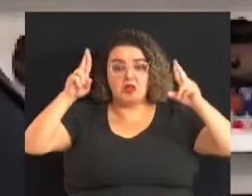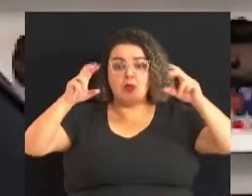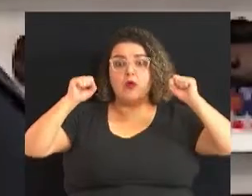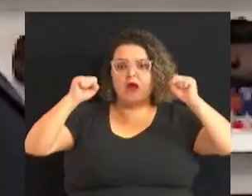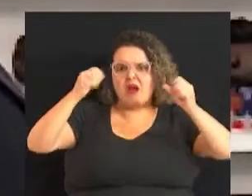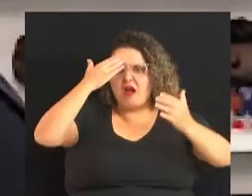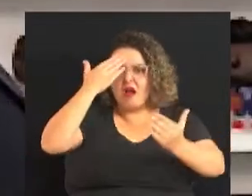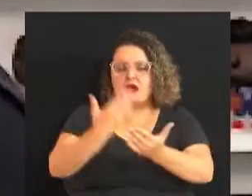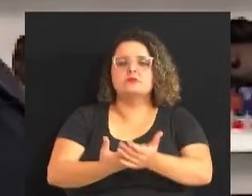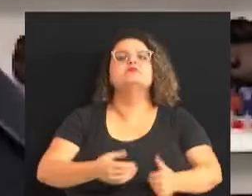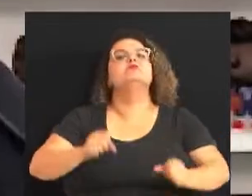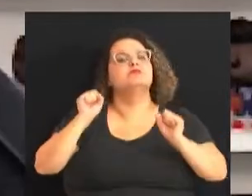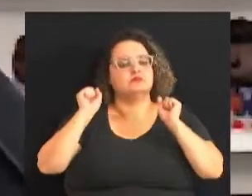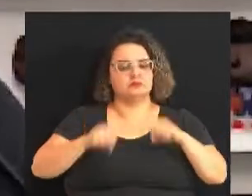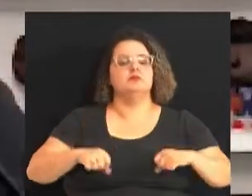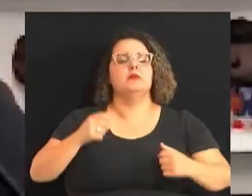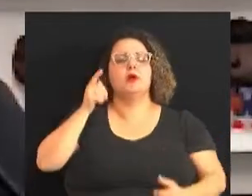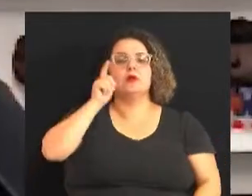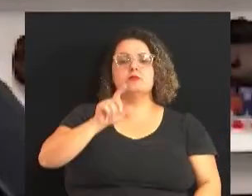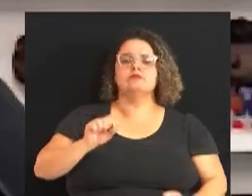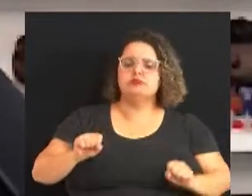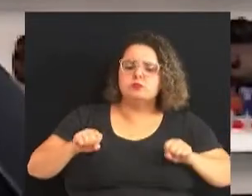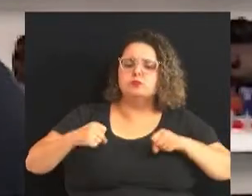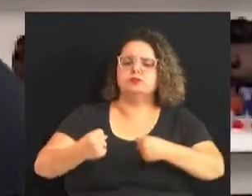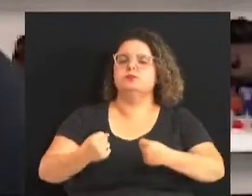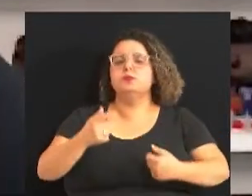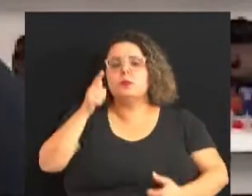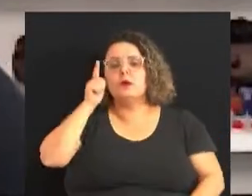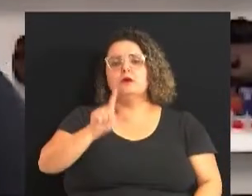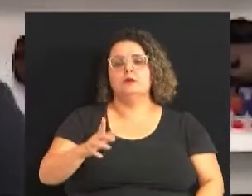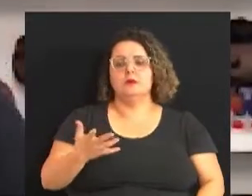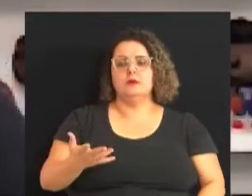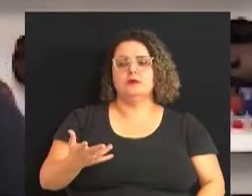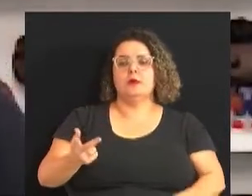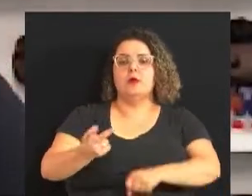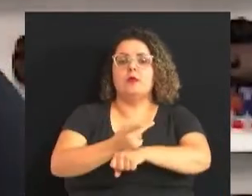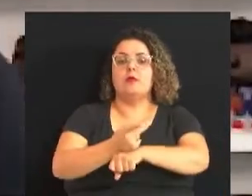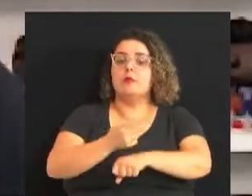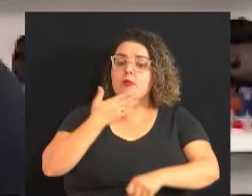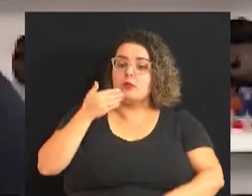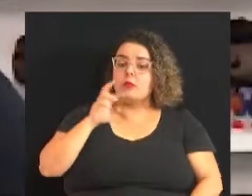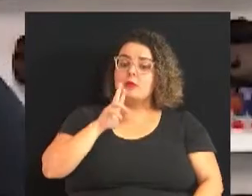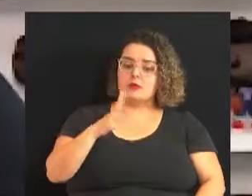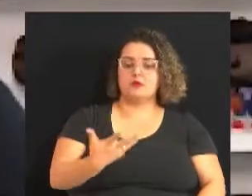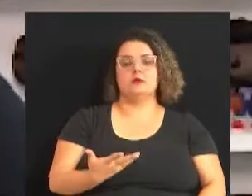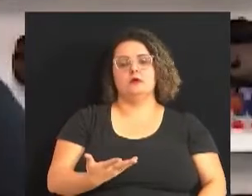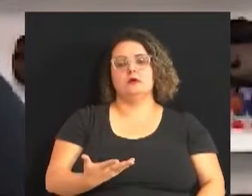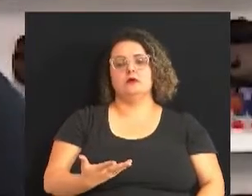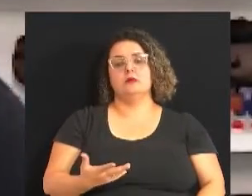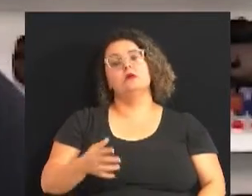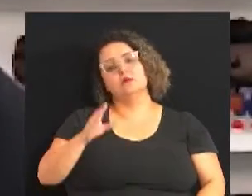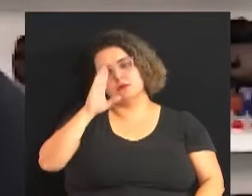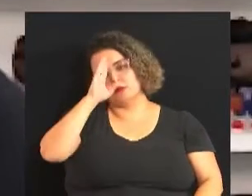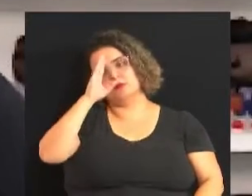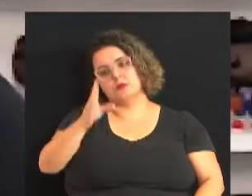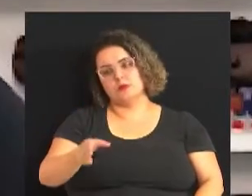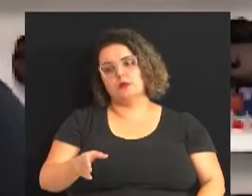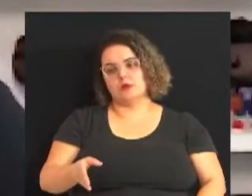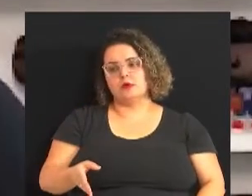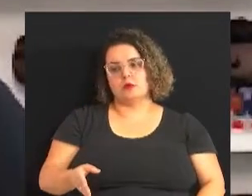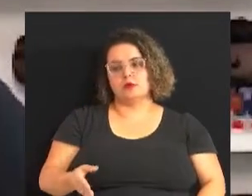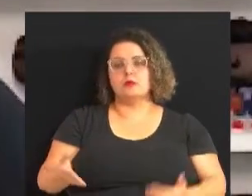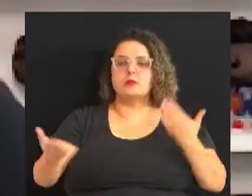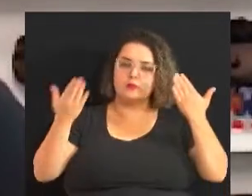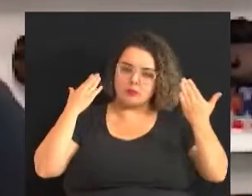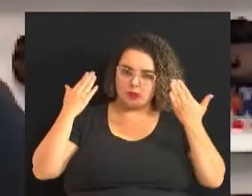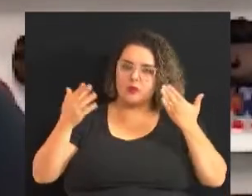de que realmente eles vão dar o máximo, de que eles vão realmente buscar esse melhor resultado e principalmente o aspecto psicológico